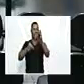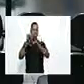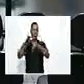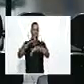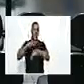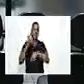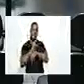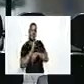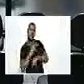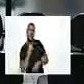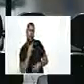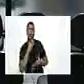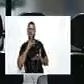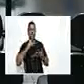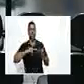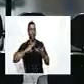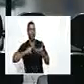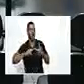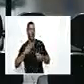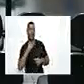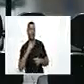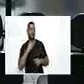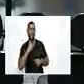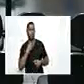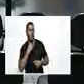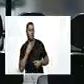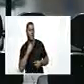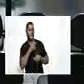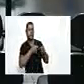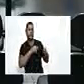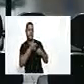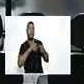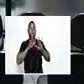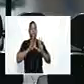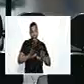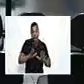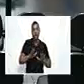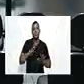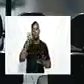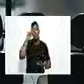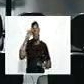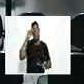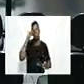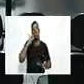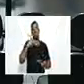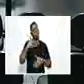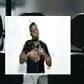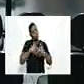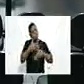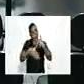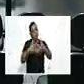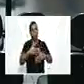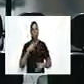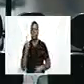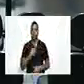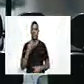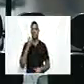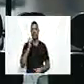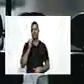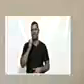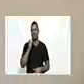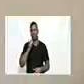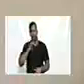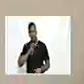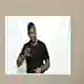tempo inteiro fala não você não pode fazer isso você não pode e fica me controlando mas assim a longo prazo pra gente no sa é muito bom